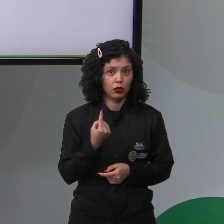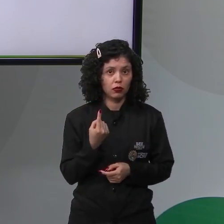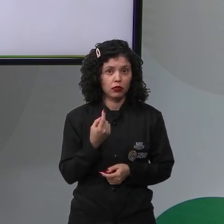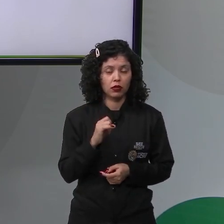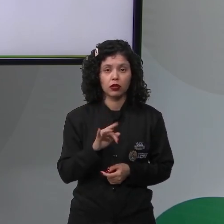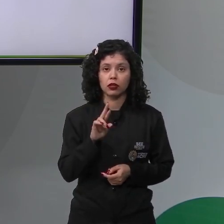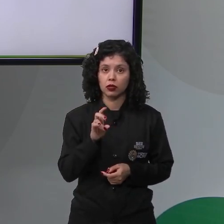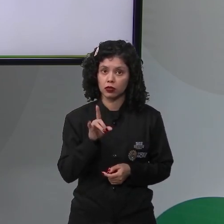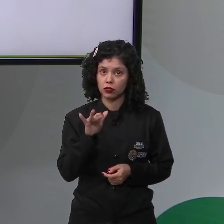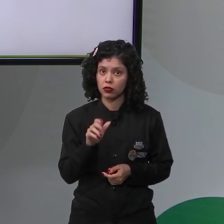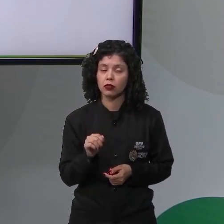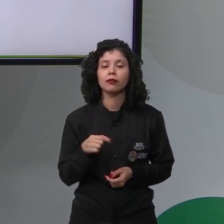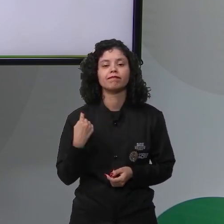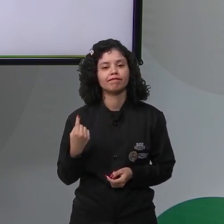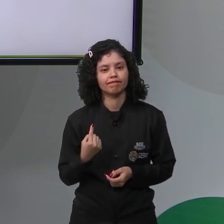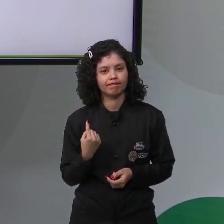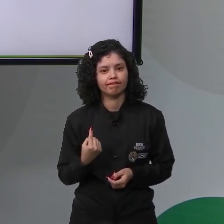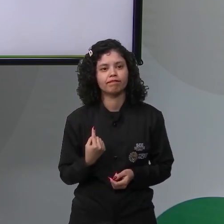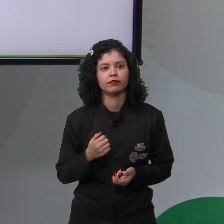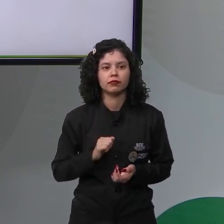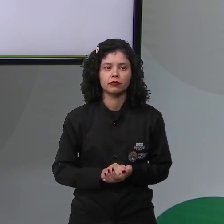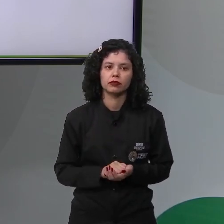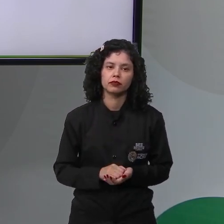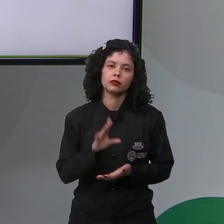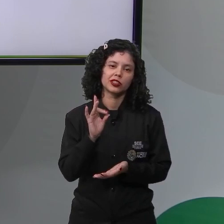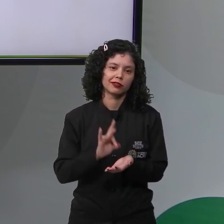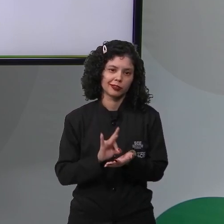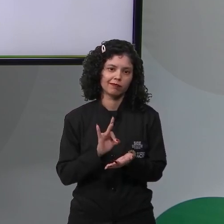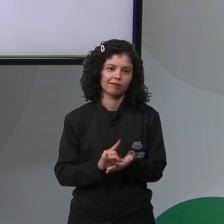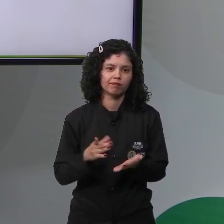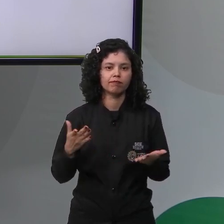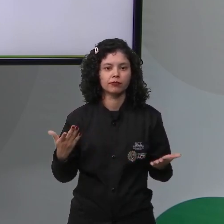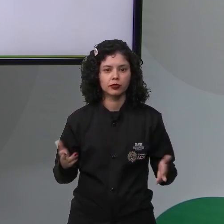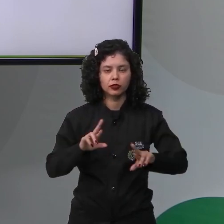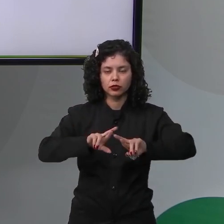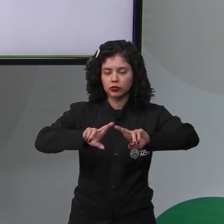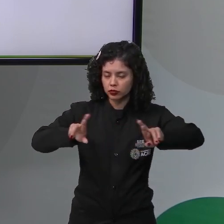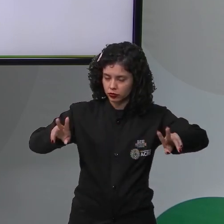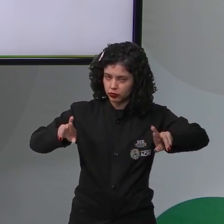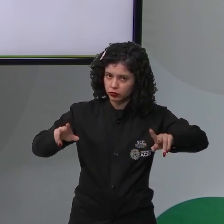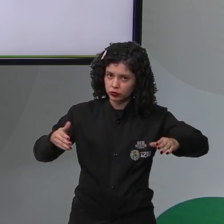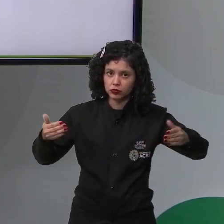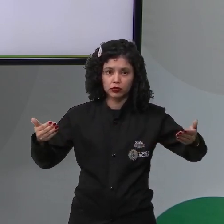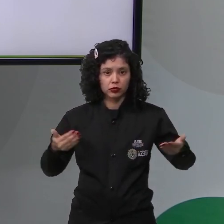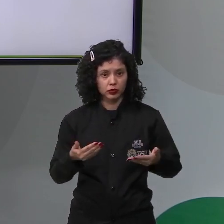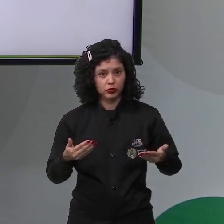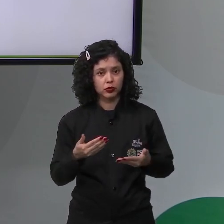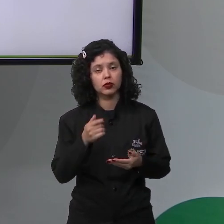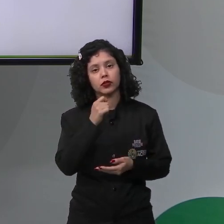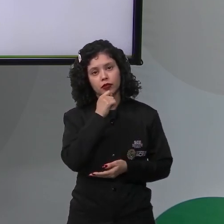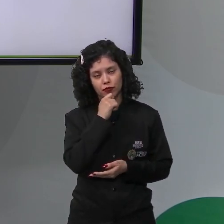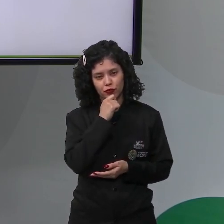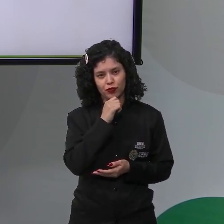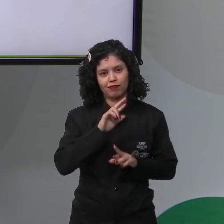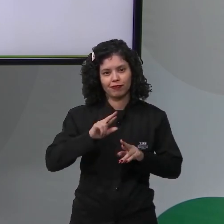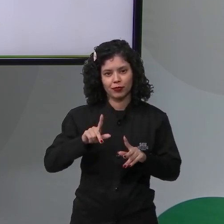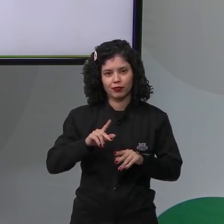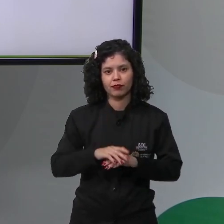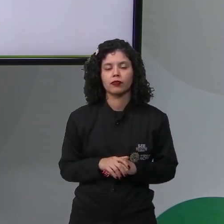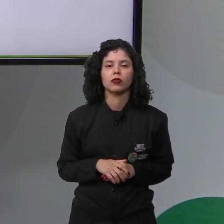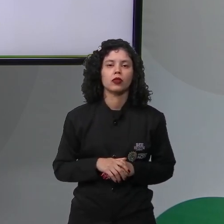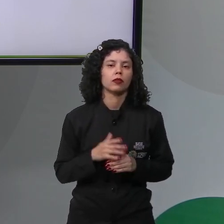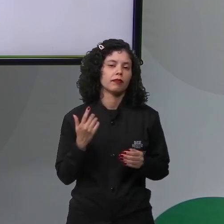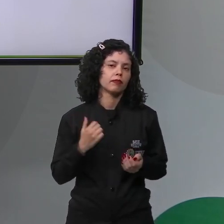ideologia dominante, porque existia uma única verdade. Diferente daquilo que nós vivemos hoje, se